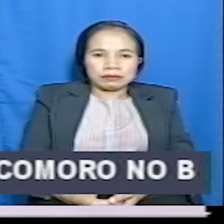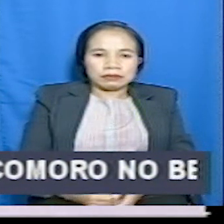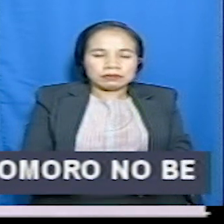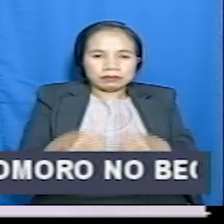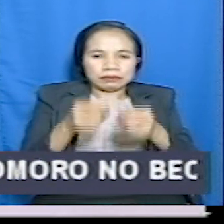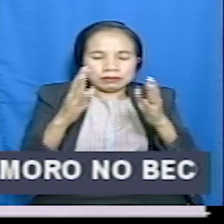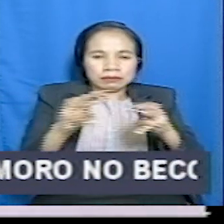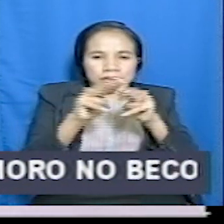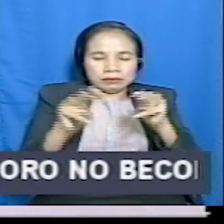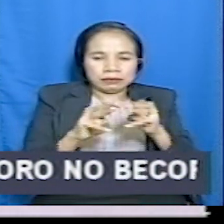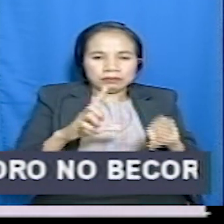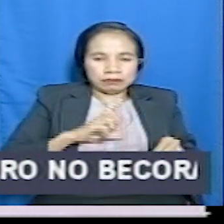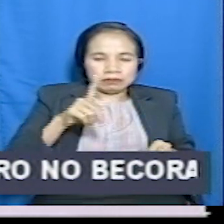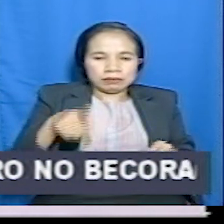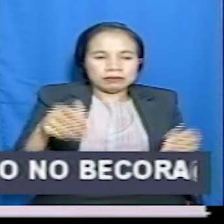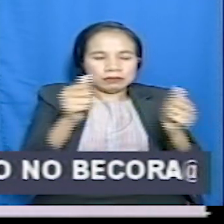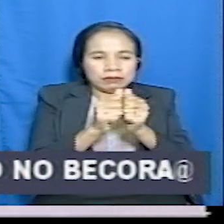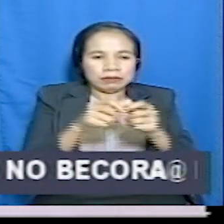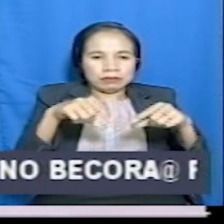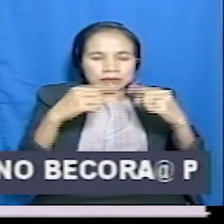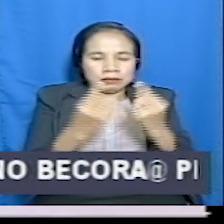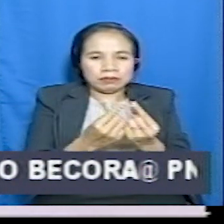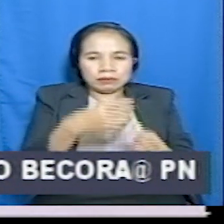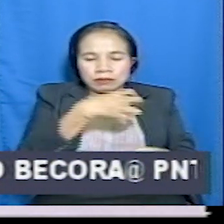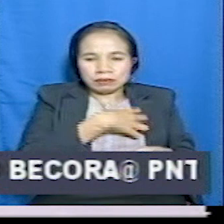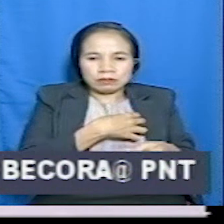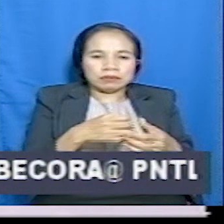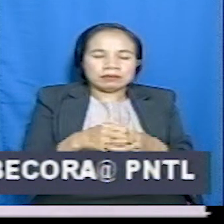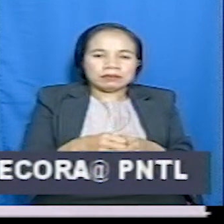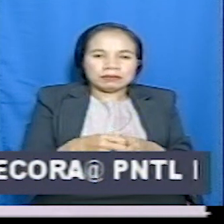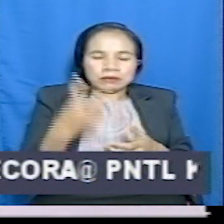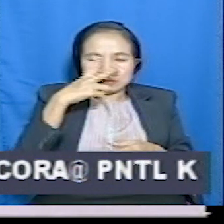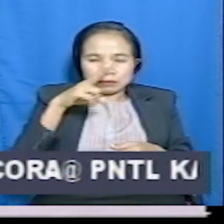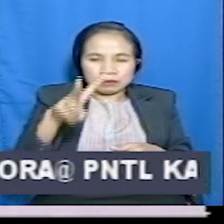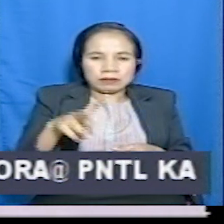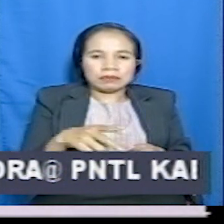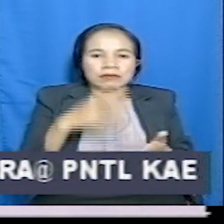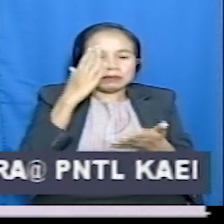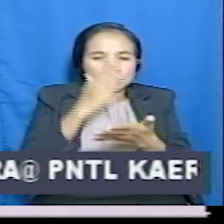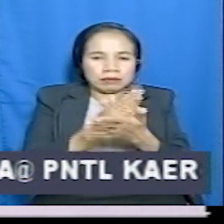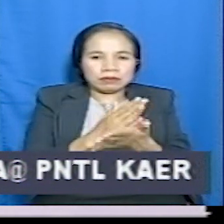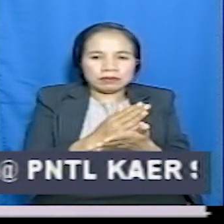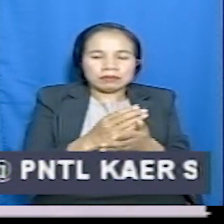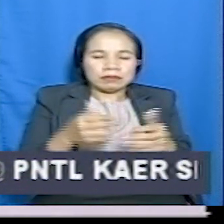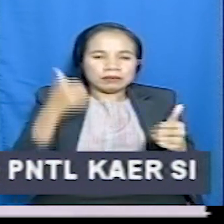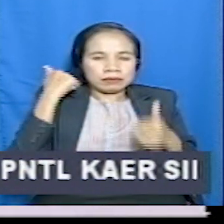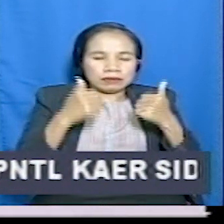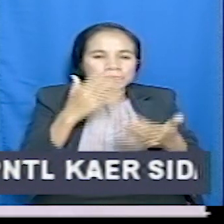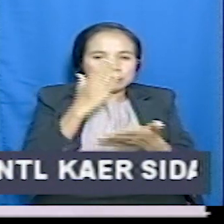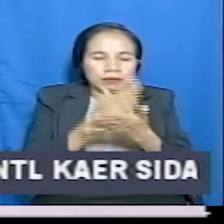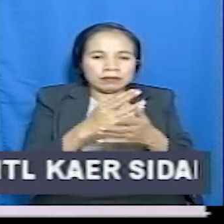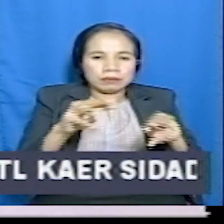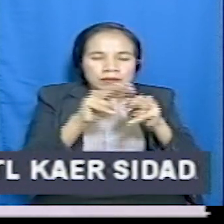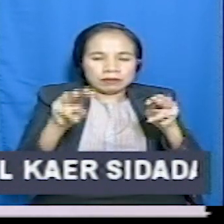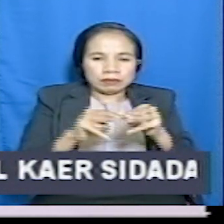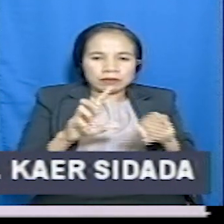Administrador Município Lautem, hamoto ko ekipa Tax for Município Lautem, hasaino circular ida, hodi bandu atividade soto para ia Município